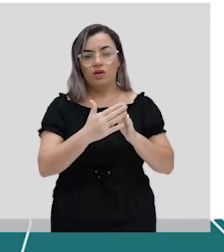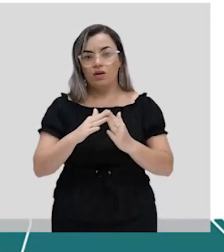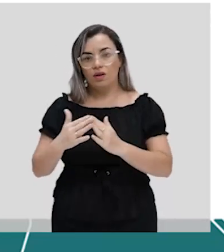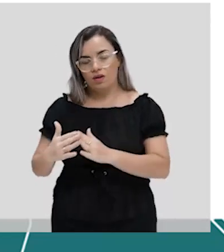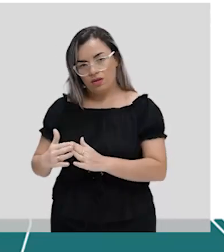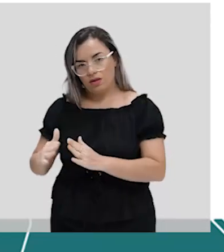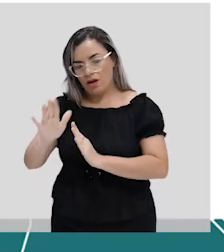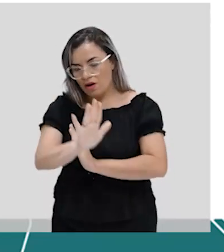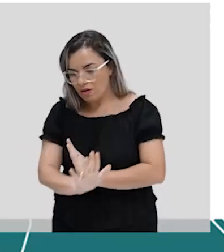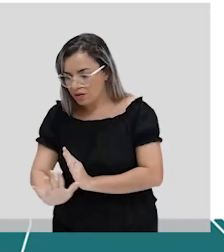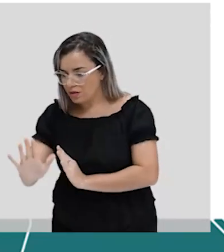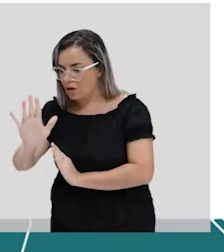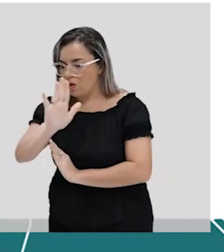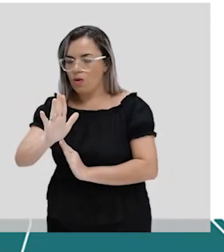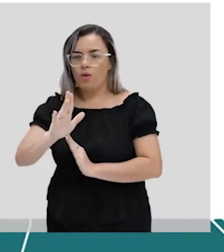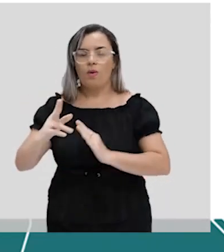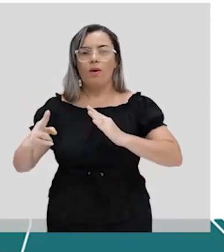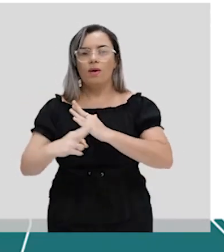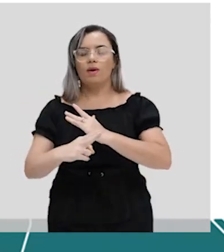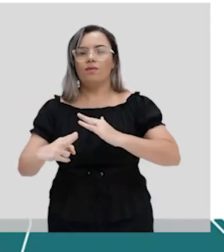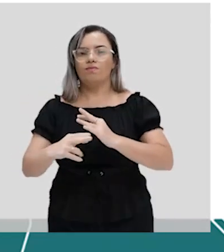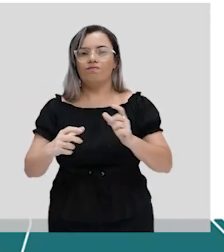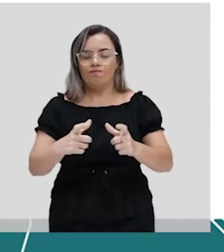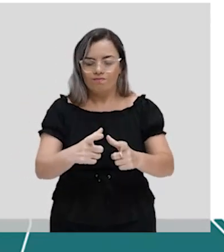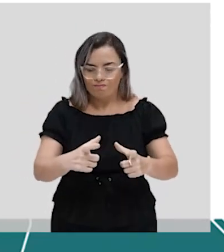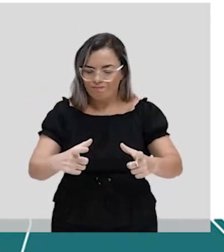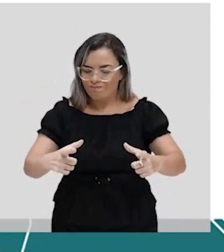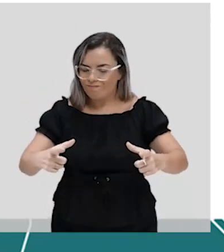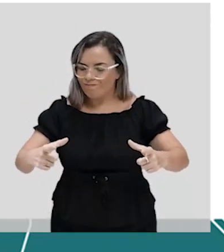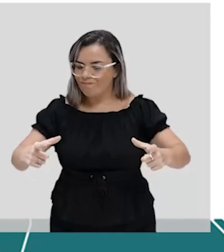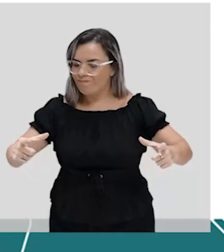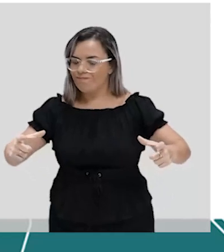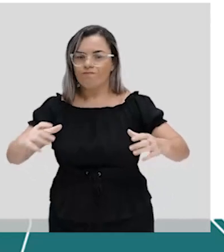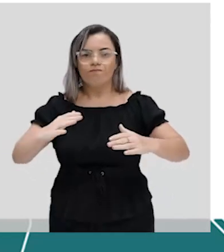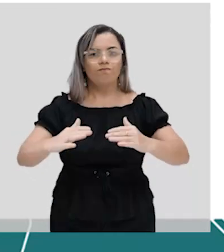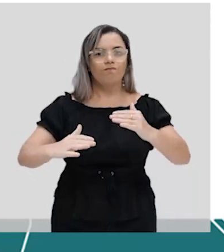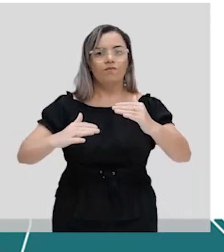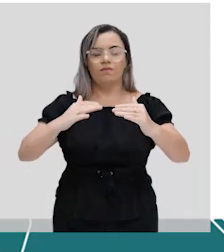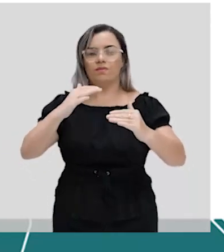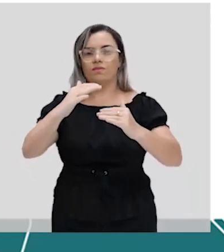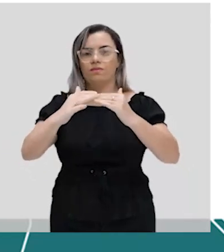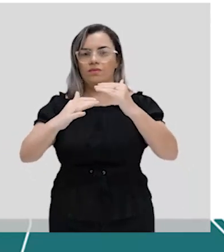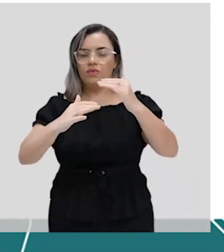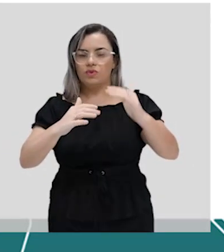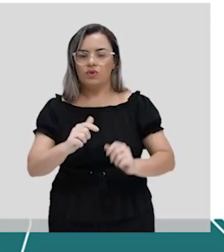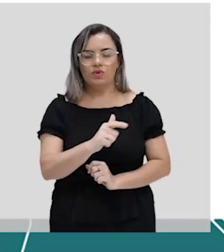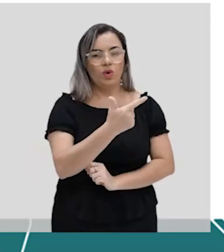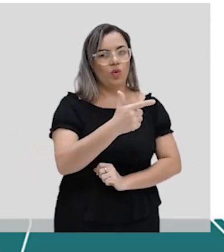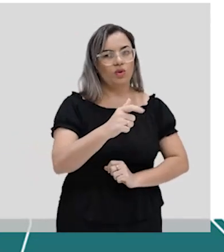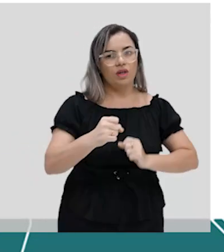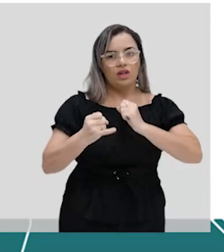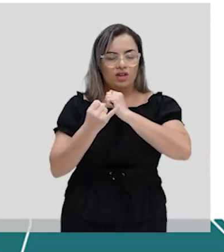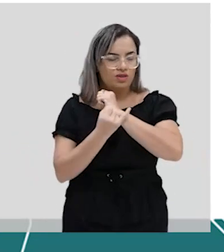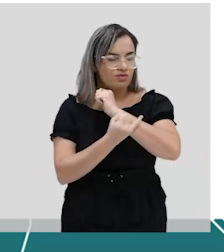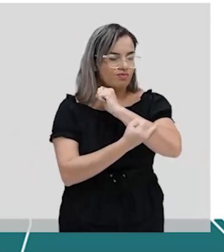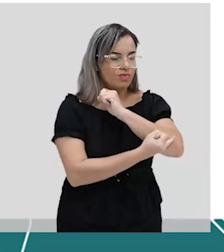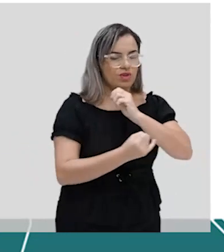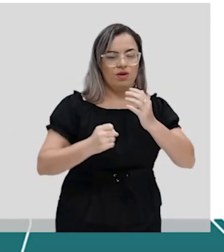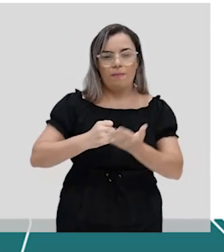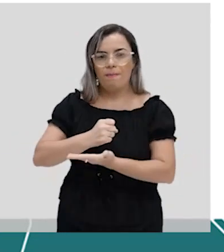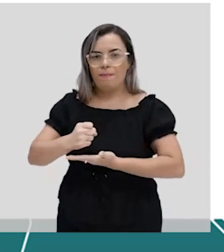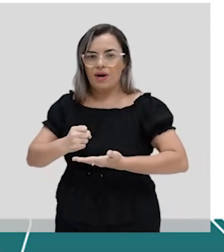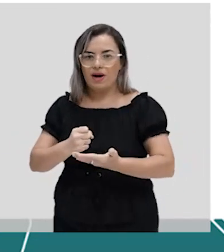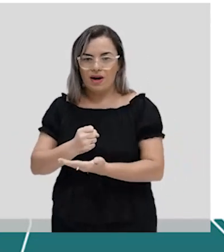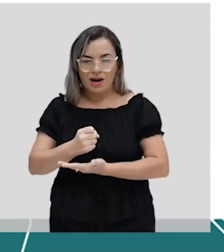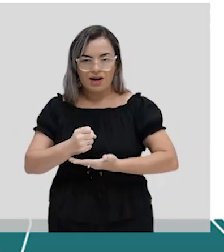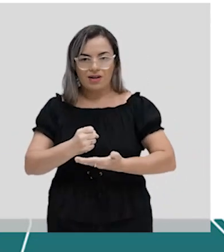é do que áreas urbanas que vão crescer, vão se desenvolver, tá? Sem infraestrutura básica e sem serviços públicos, ou